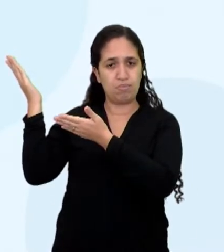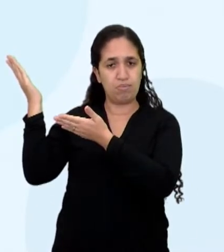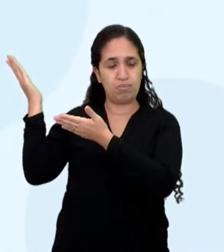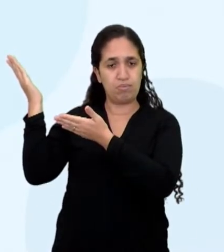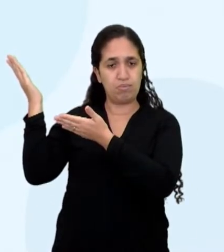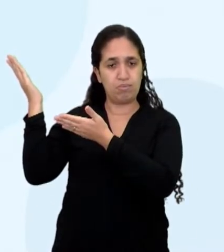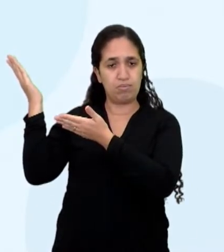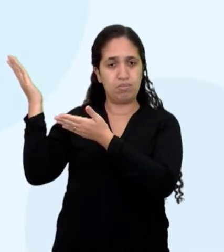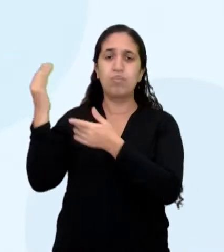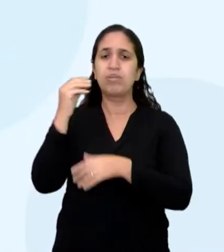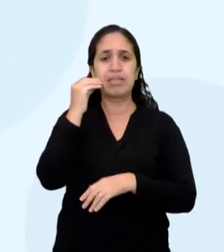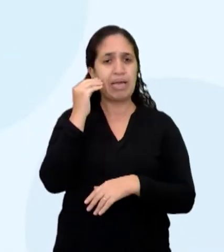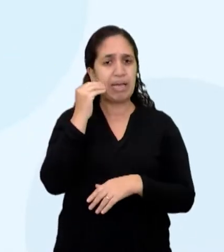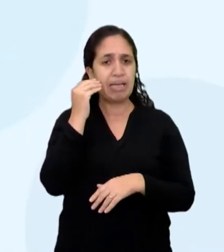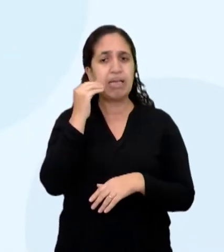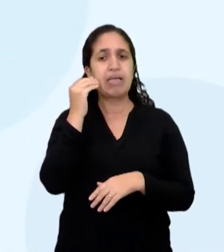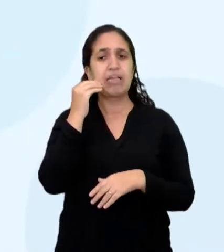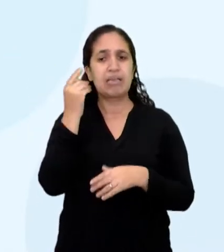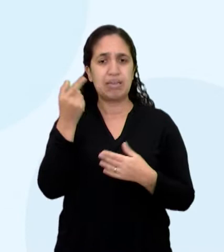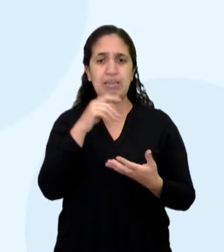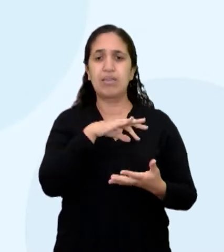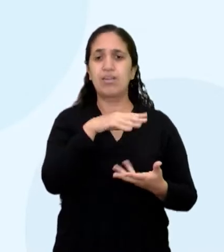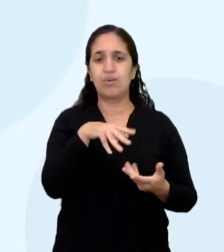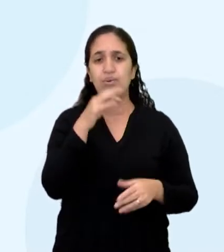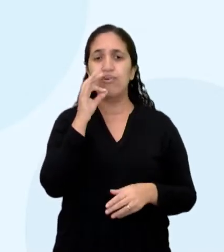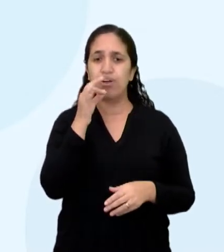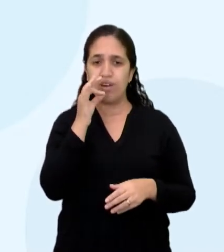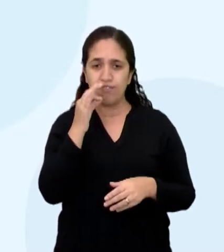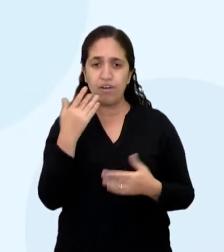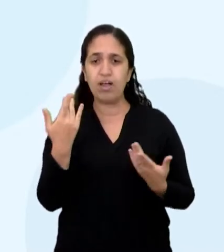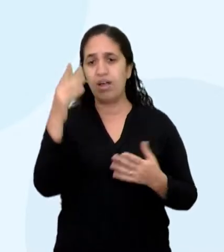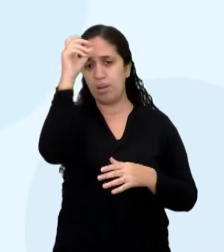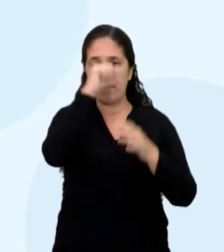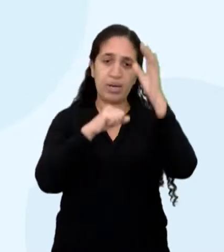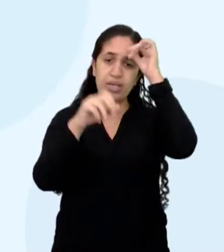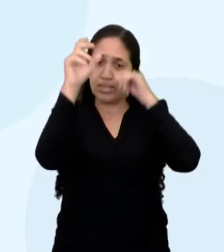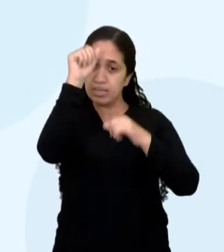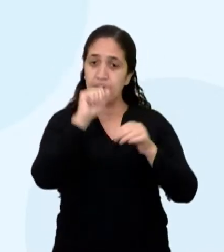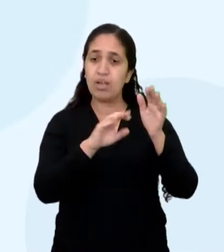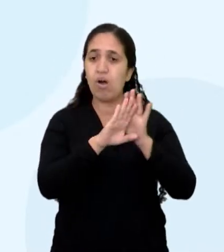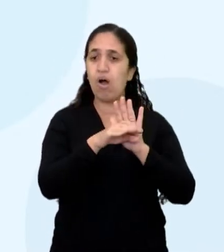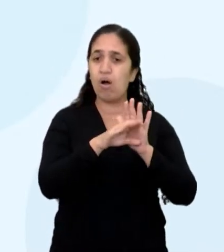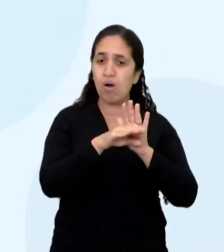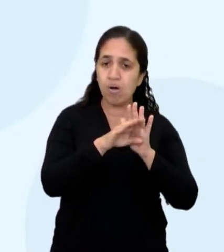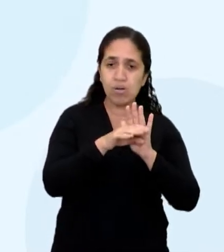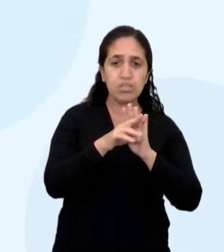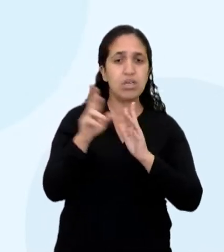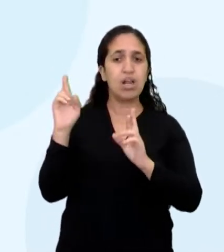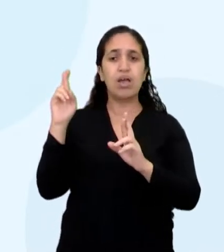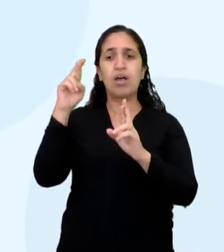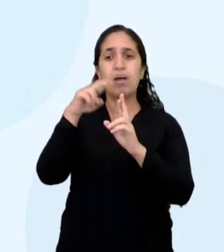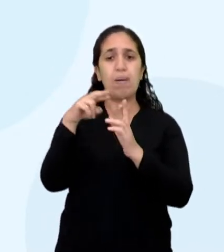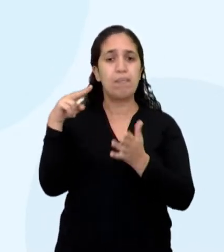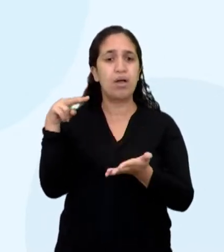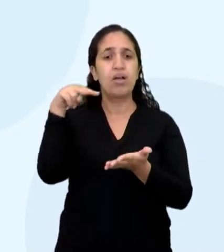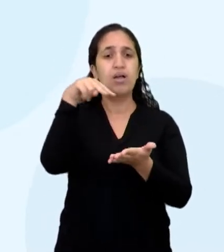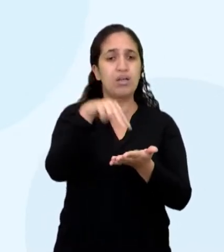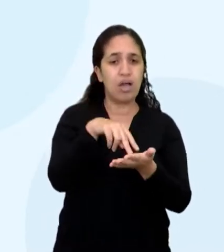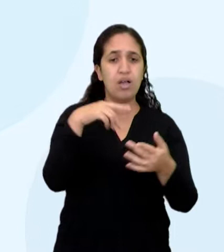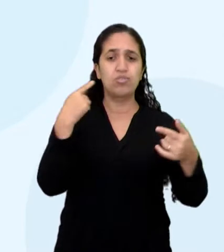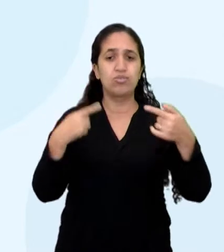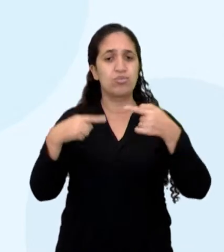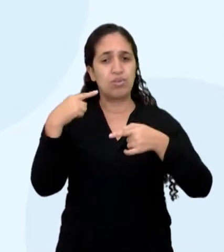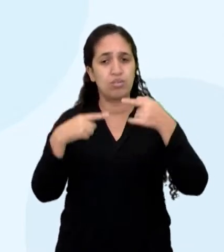gente vai tentar fazer aqui um Word Café adaptado, tá? Aprender sobre os conceitos de representação e representatividade, discussão